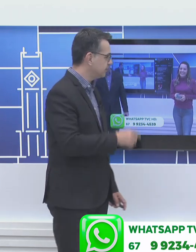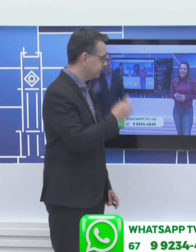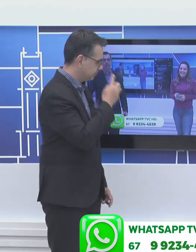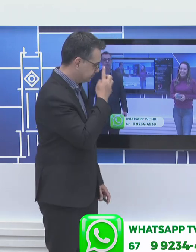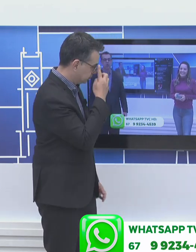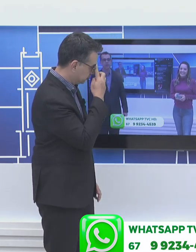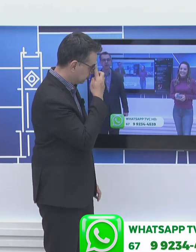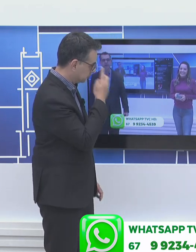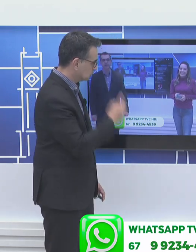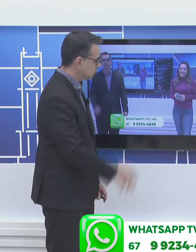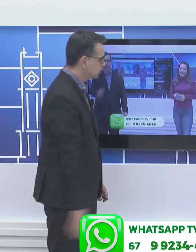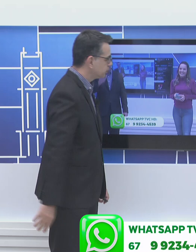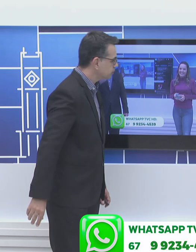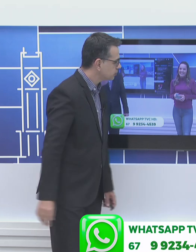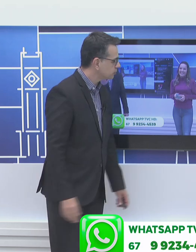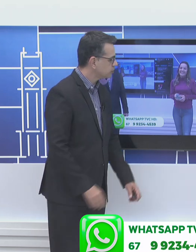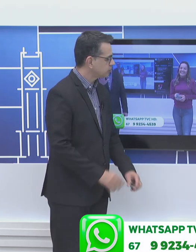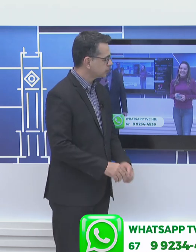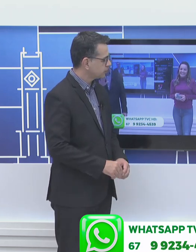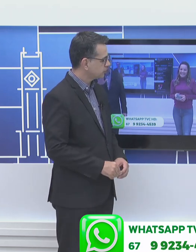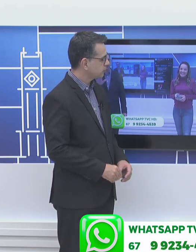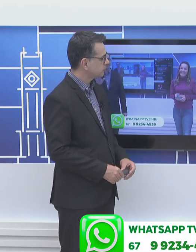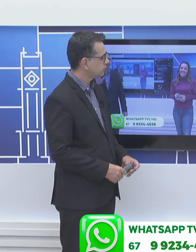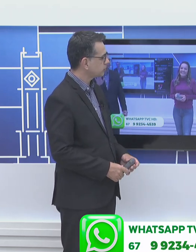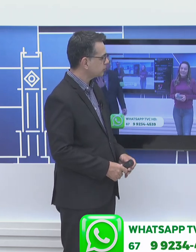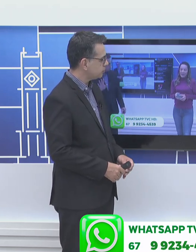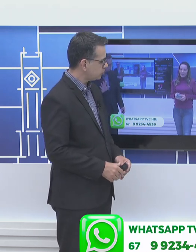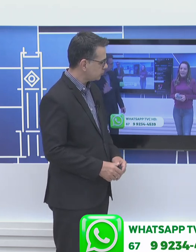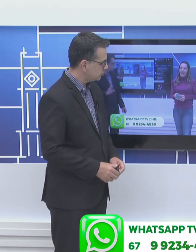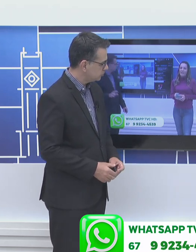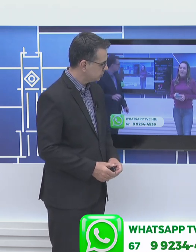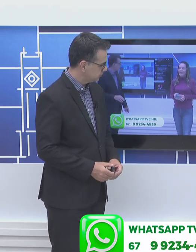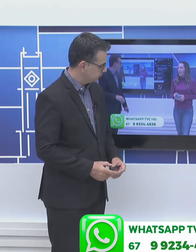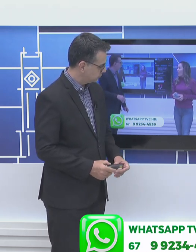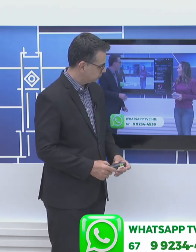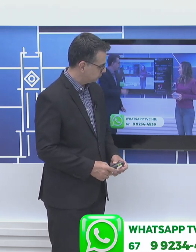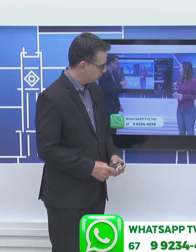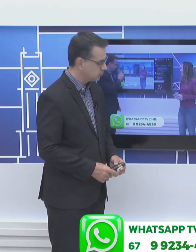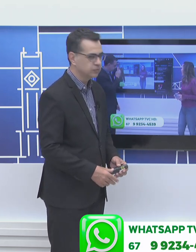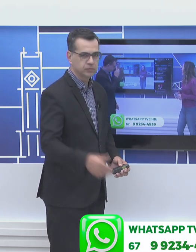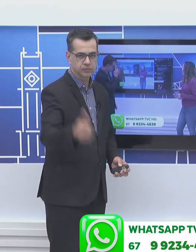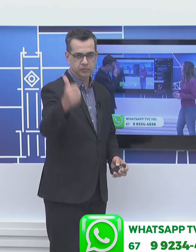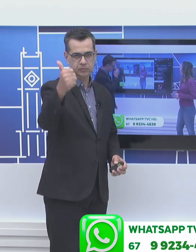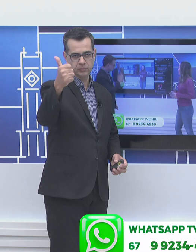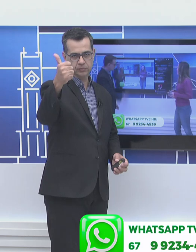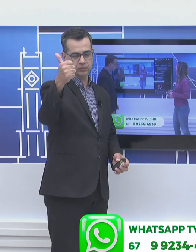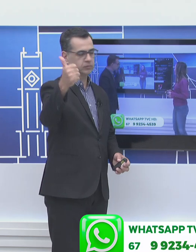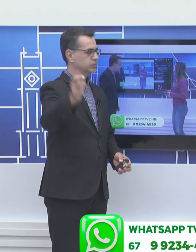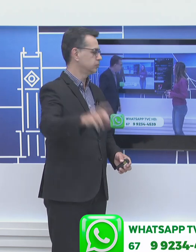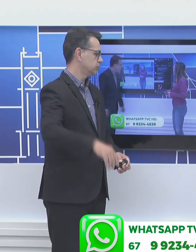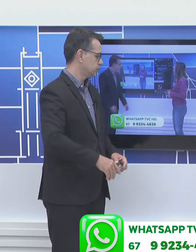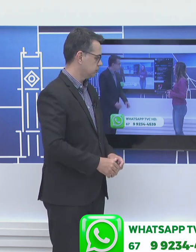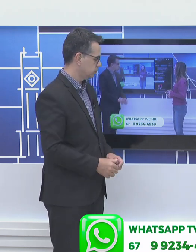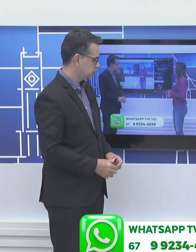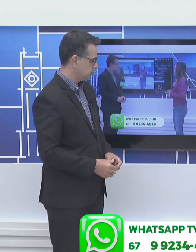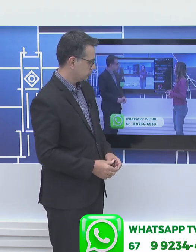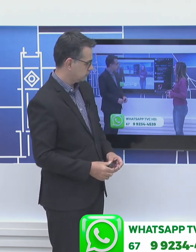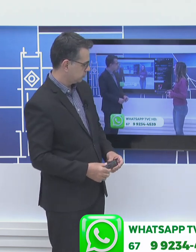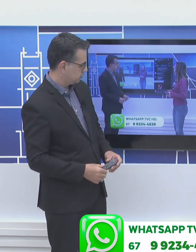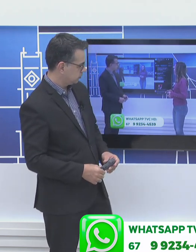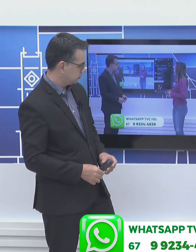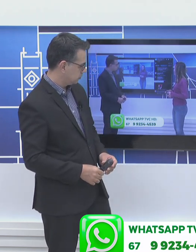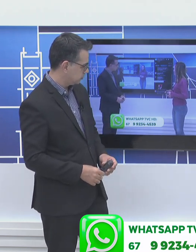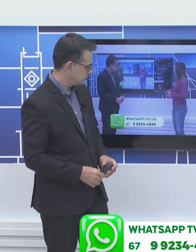Vamos confia. Lá. Olha, também tem a Sueli Fernandes mandando bom dia aqui. O Alexandre Garcia, diretamente do Jardim